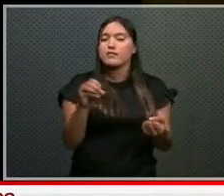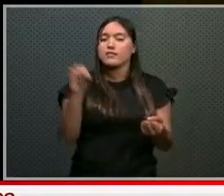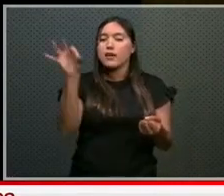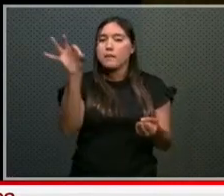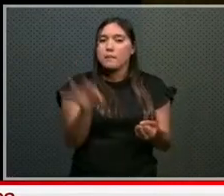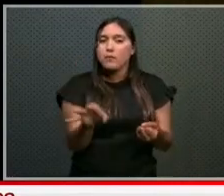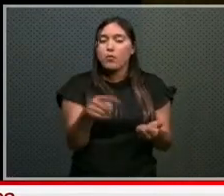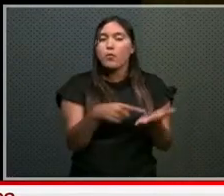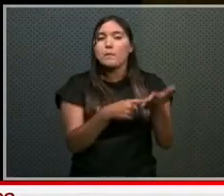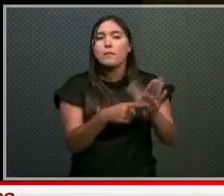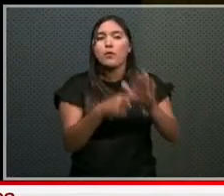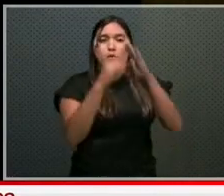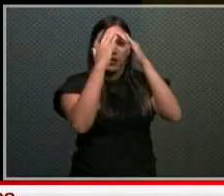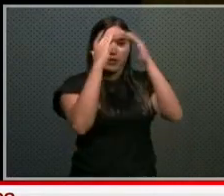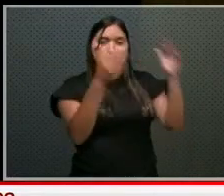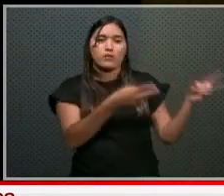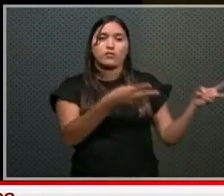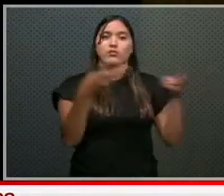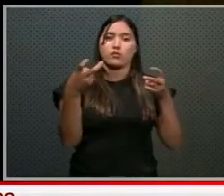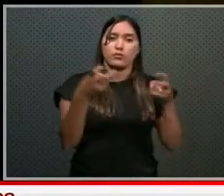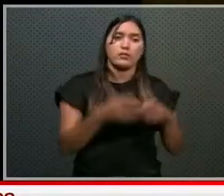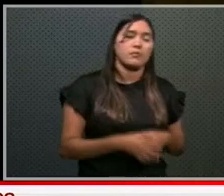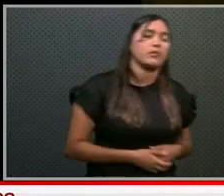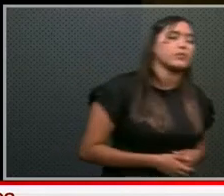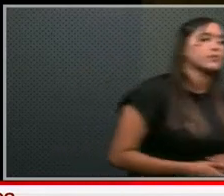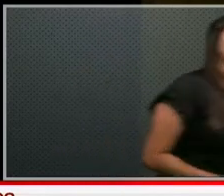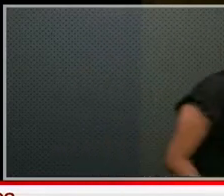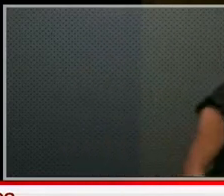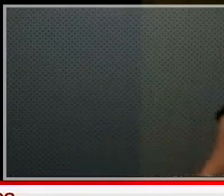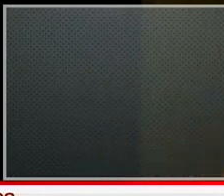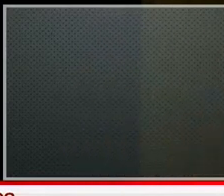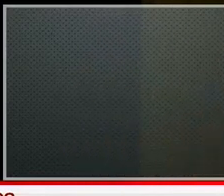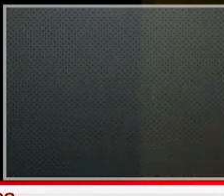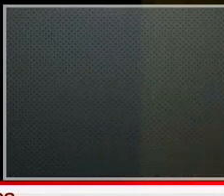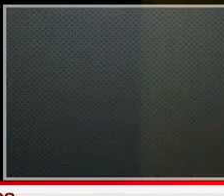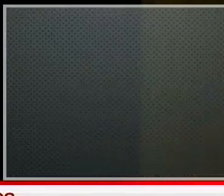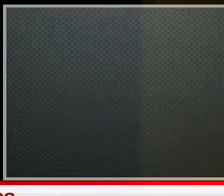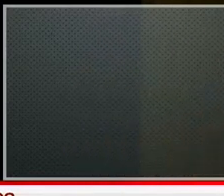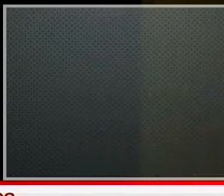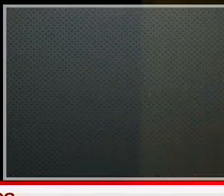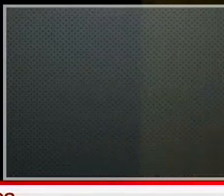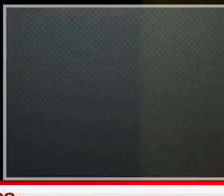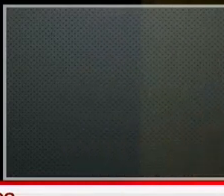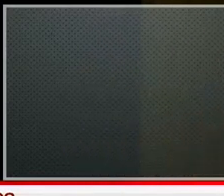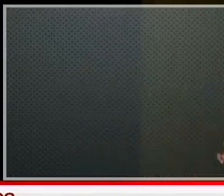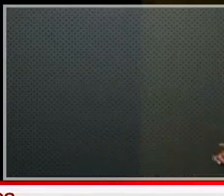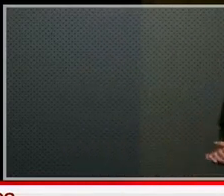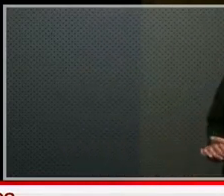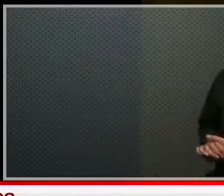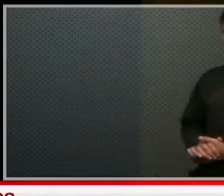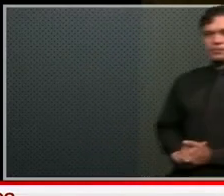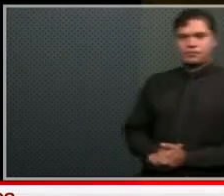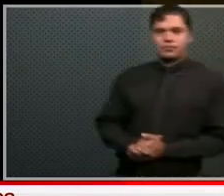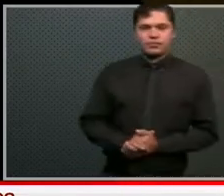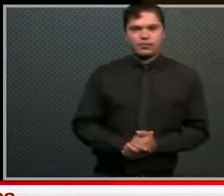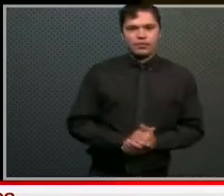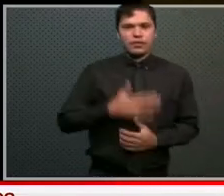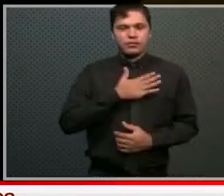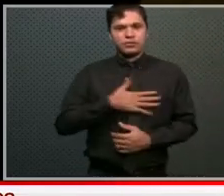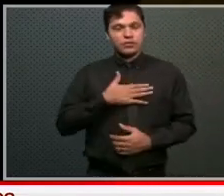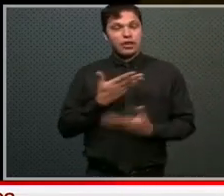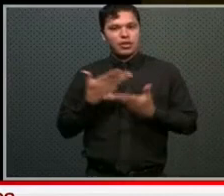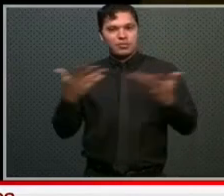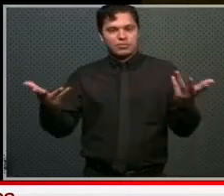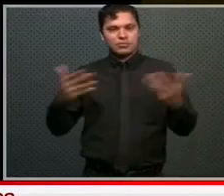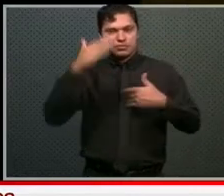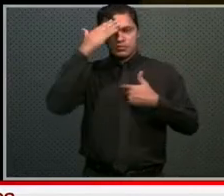demonstrando o respeito o reconhecimento e eu gostaria de compartilhar com todos vocês Esse meu Agradecimento eu